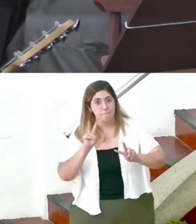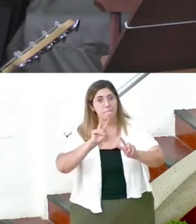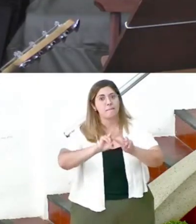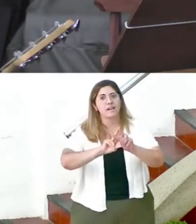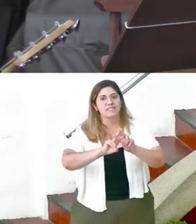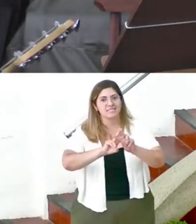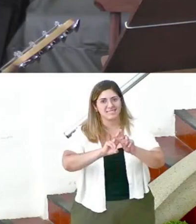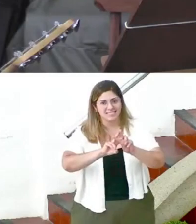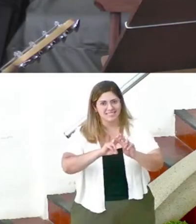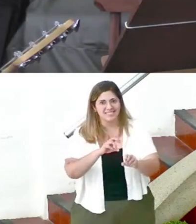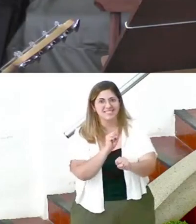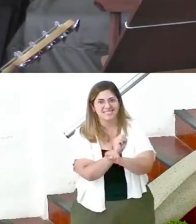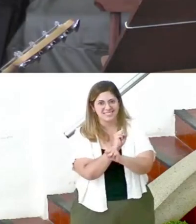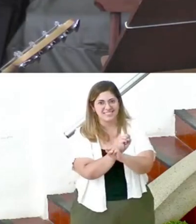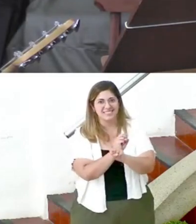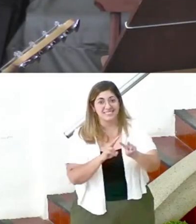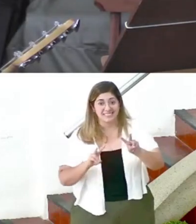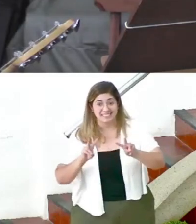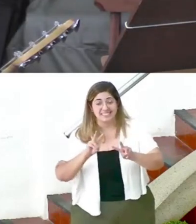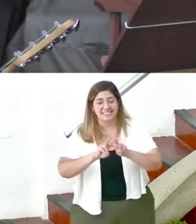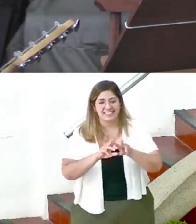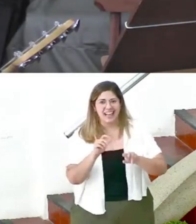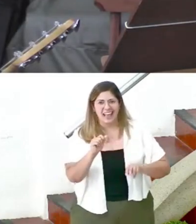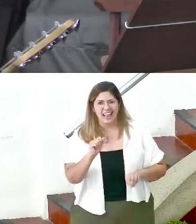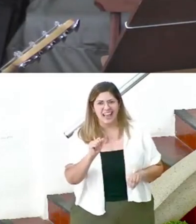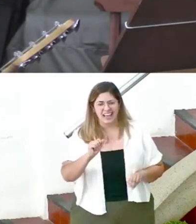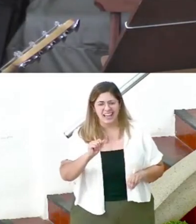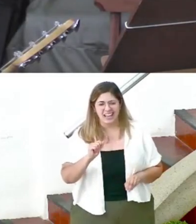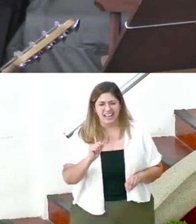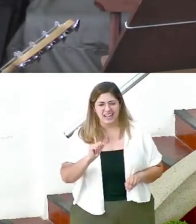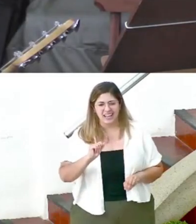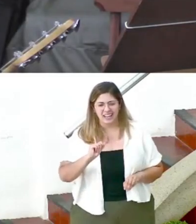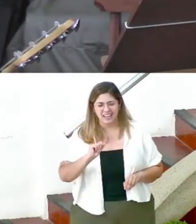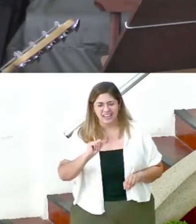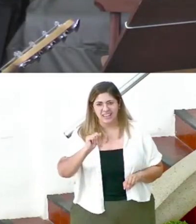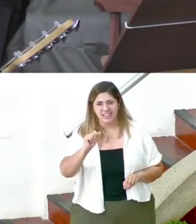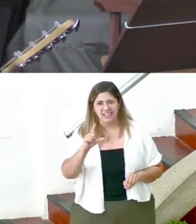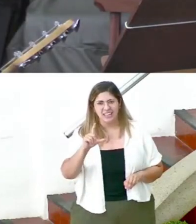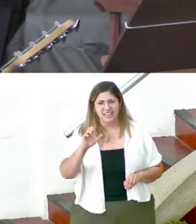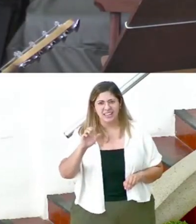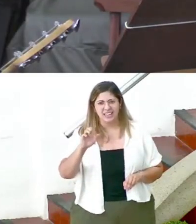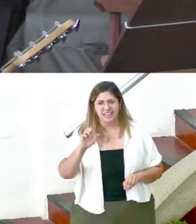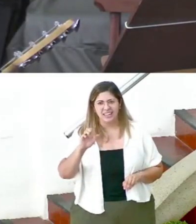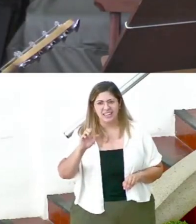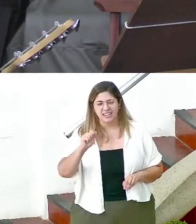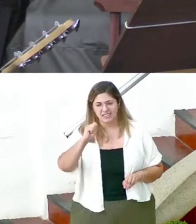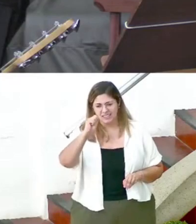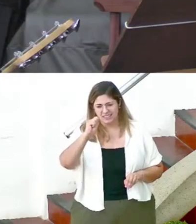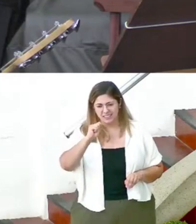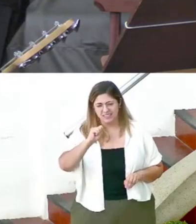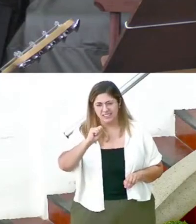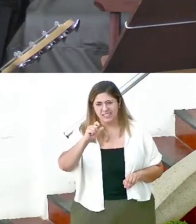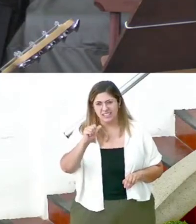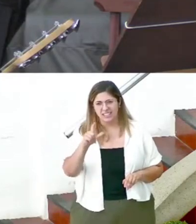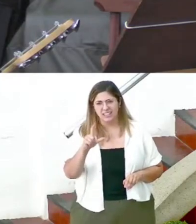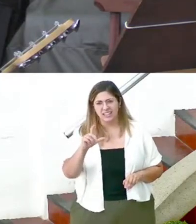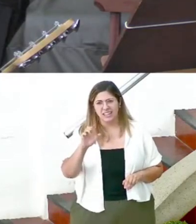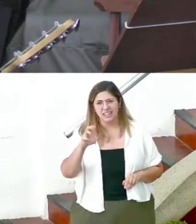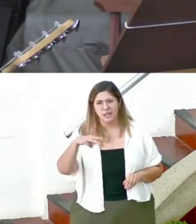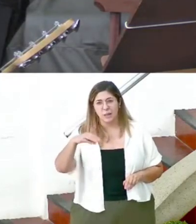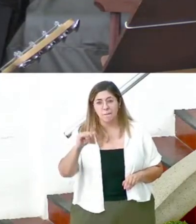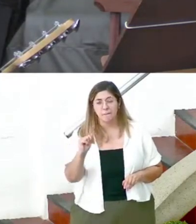avião havia caído no território alemão, enquanto eles estavam bombardeando grandes empreendimentos de rolamentos e de construções de